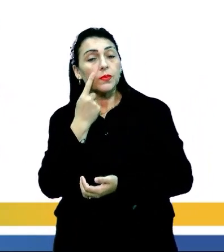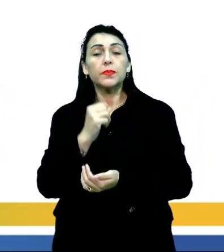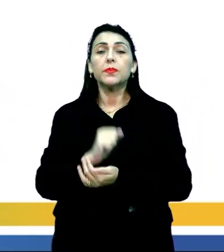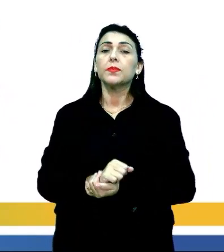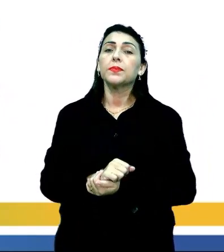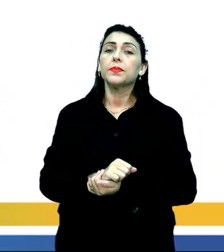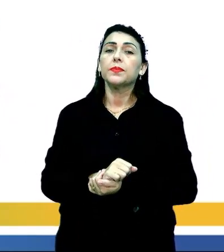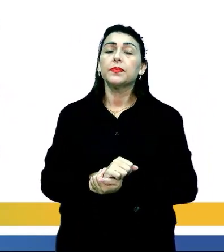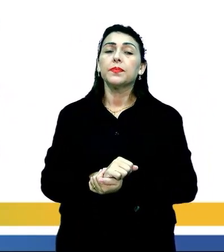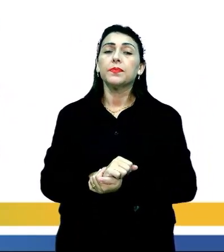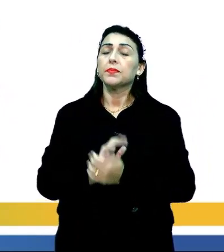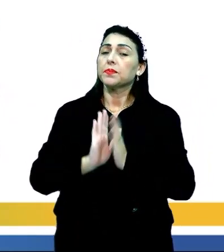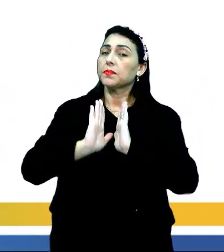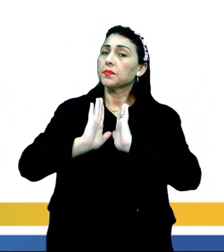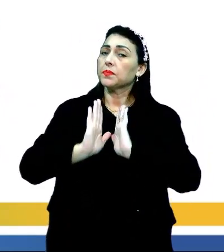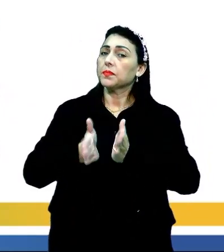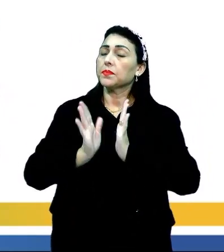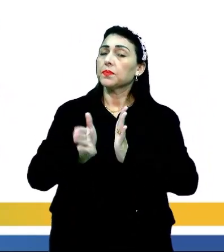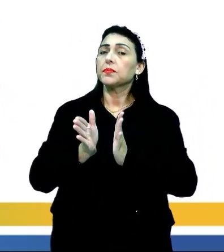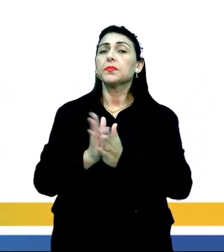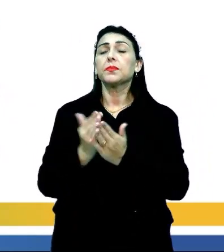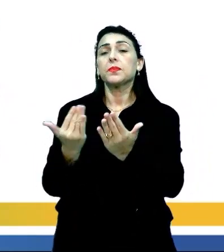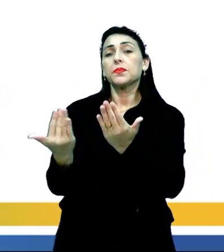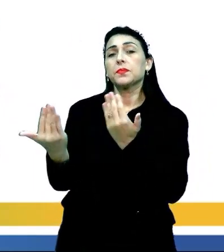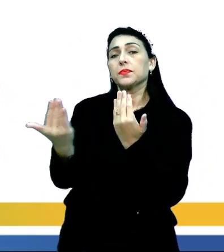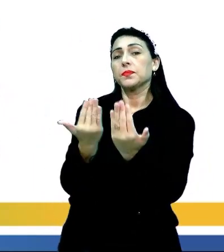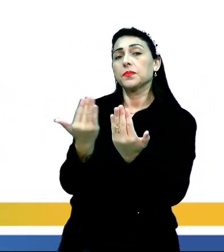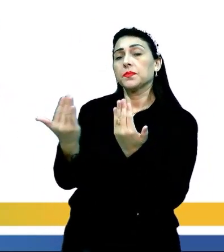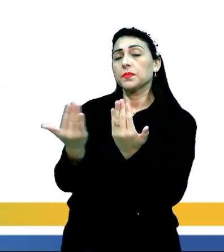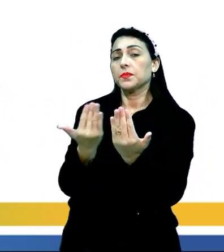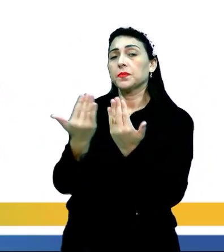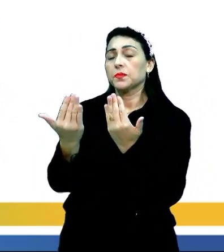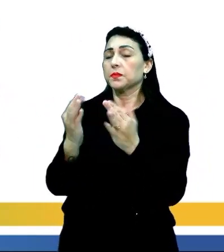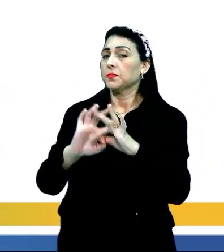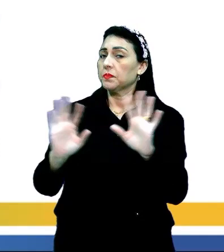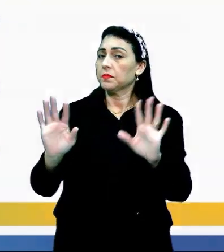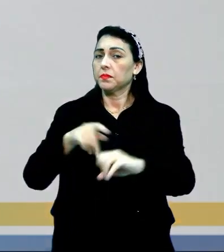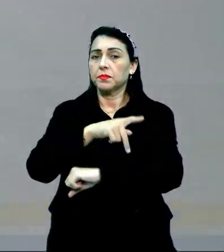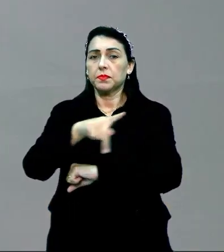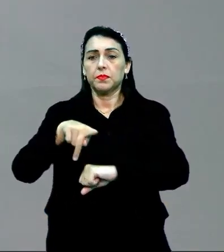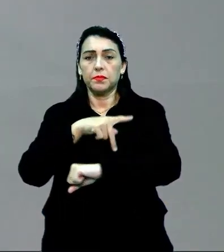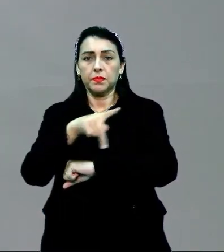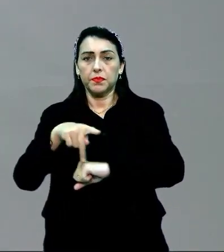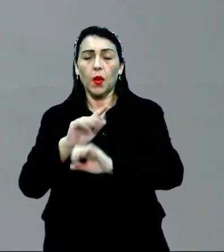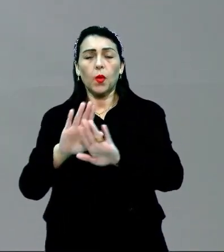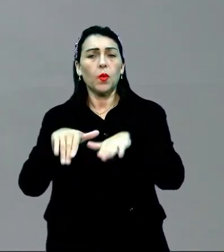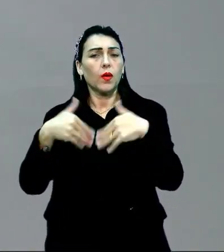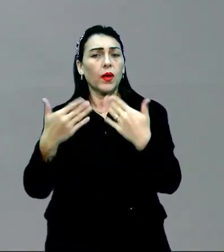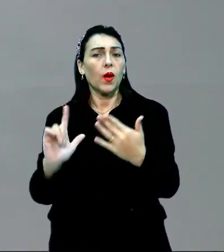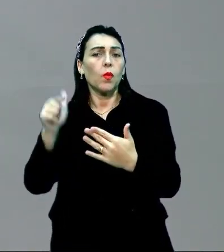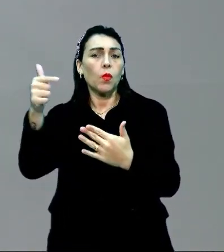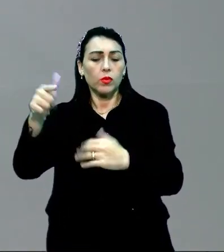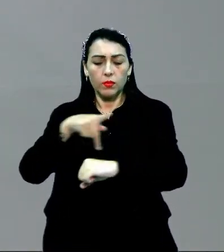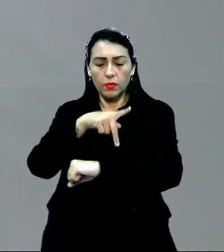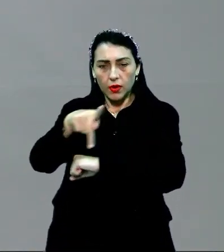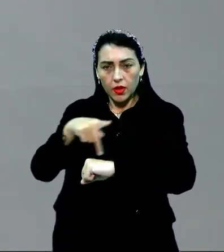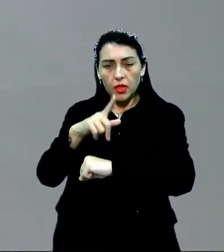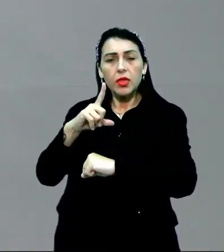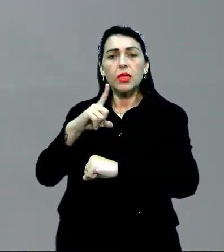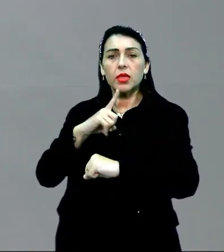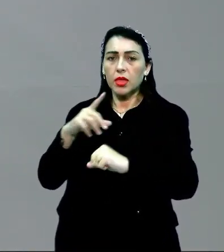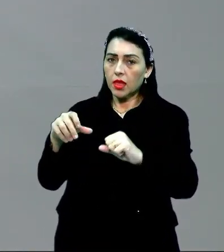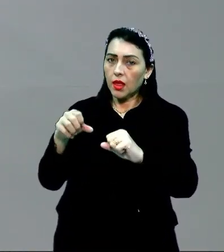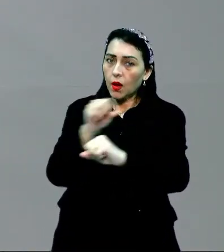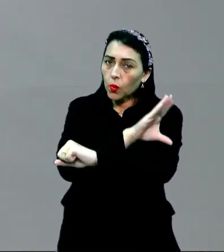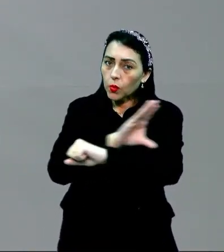enunciador ele já tá dizendo né já tá comparando independente do país né qualquer outro país Ele tem